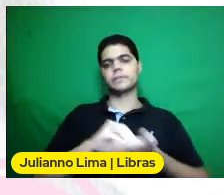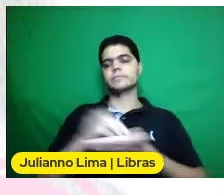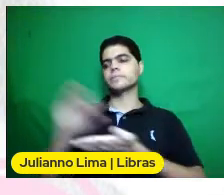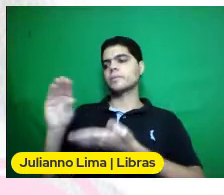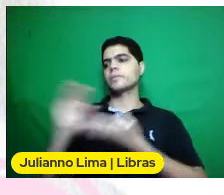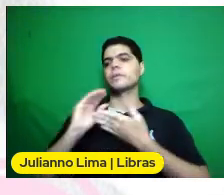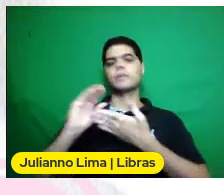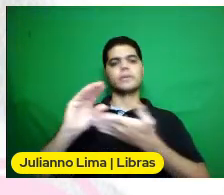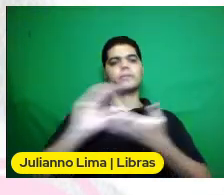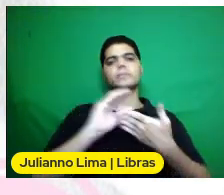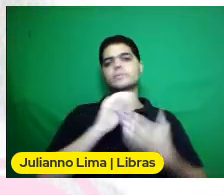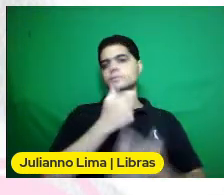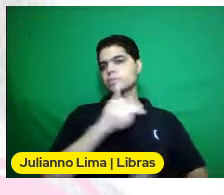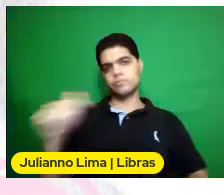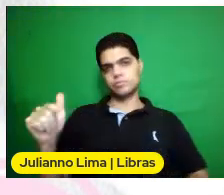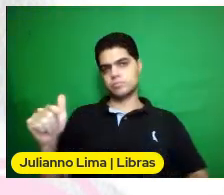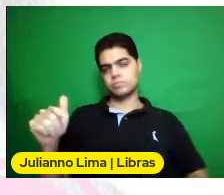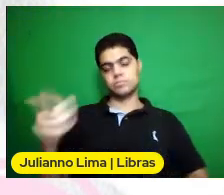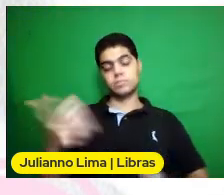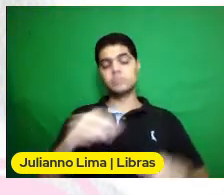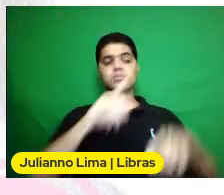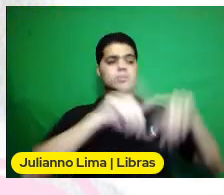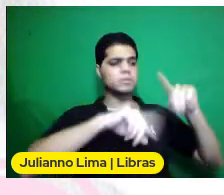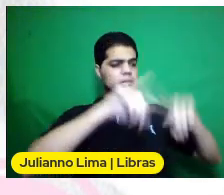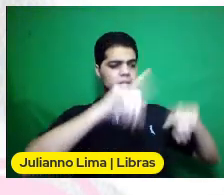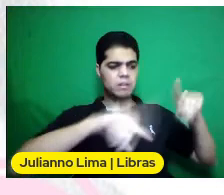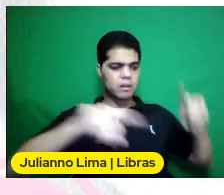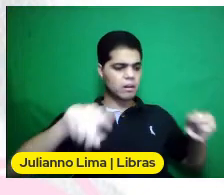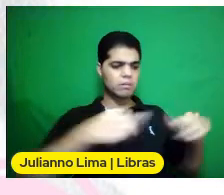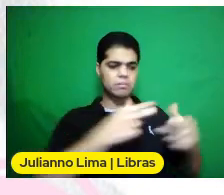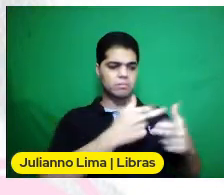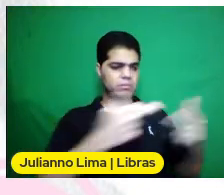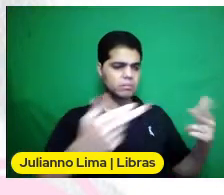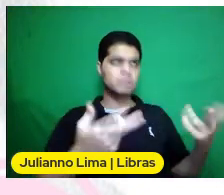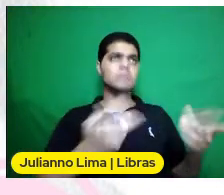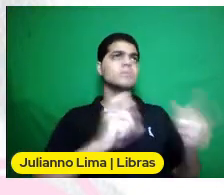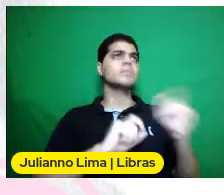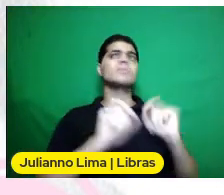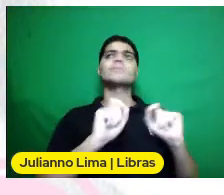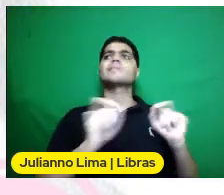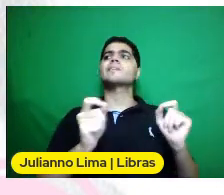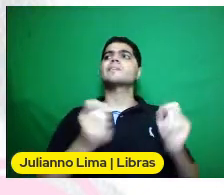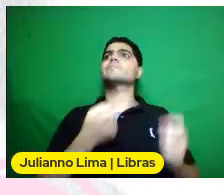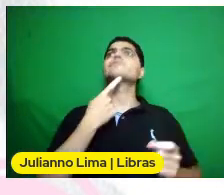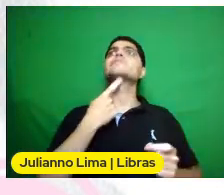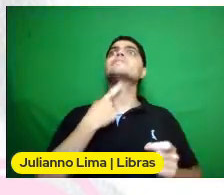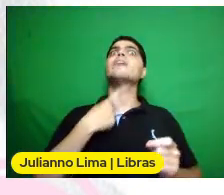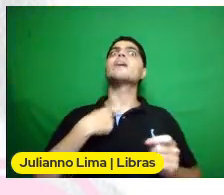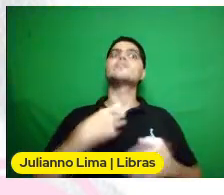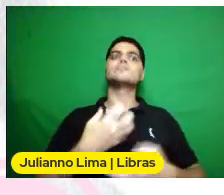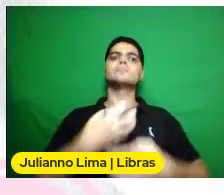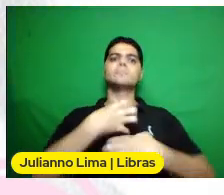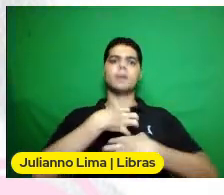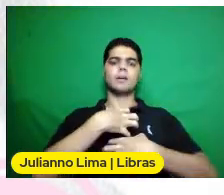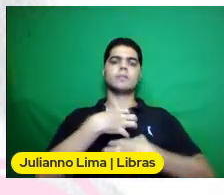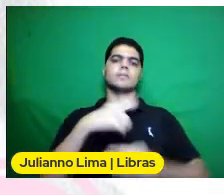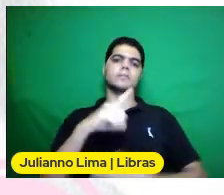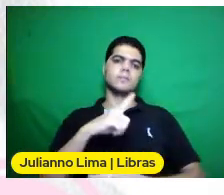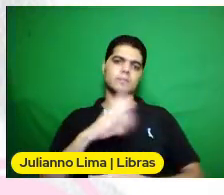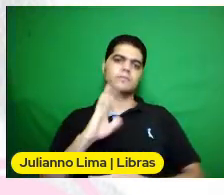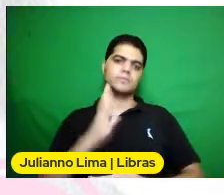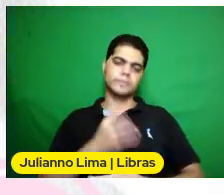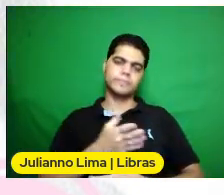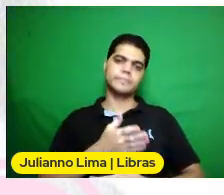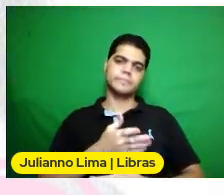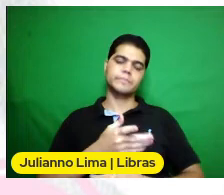tinha o material essencial para qualquer coisa, né, que é a vontade de fazer. Então, assim, como foi feito por